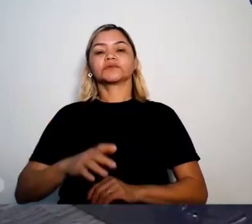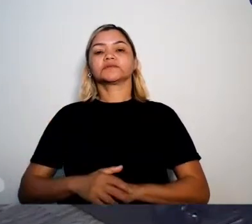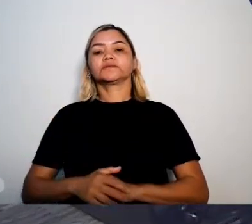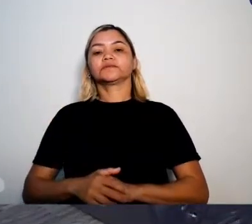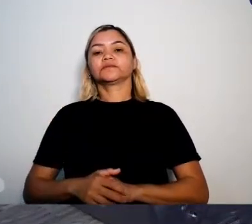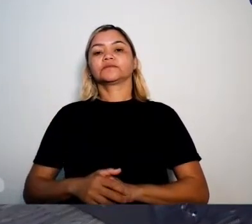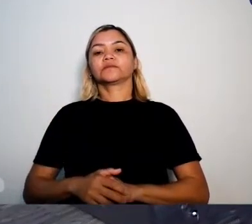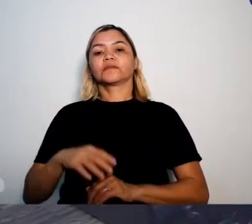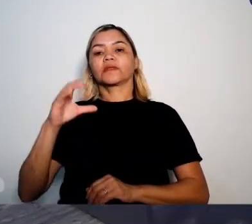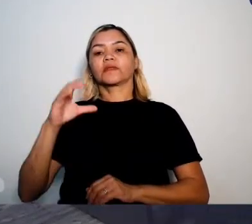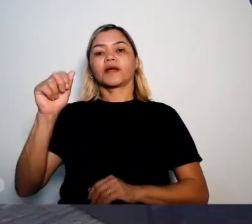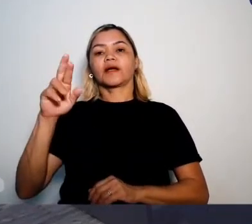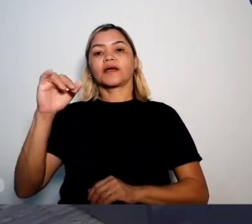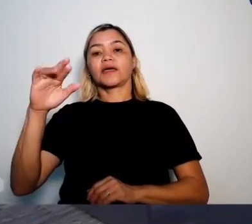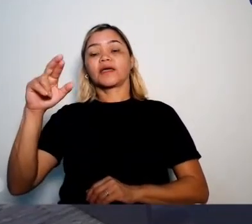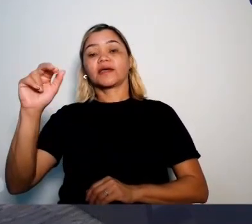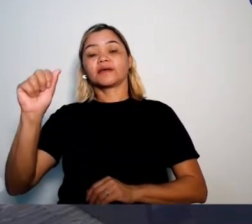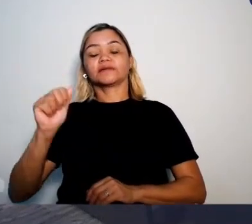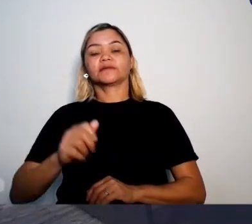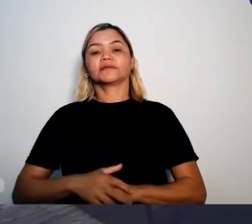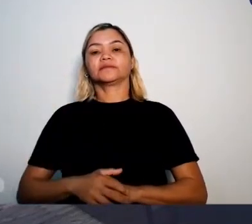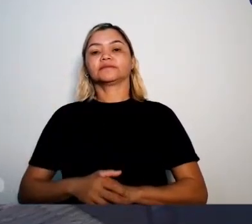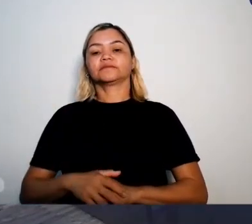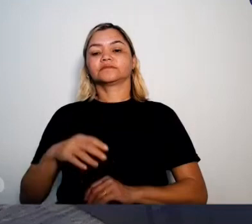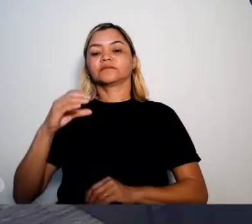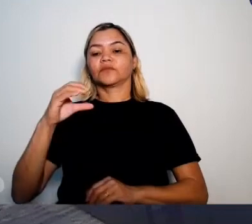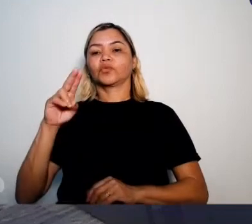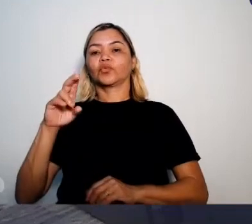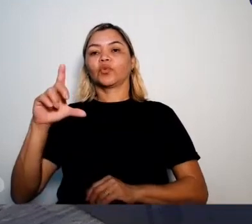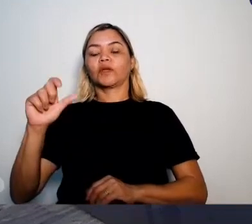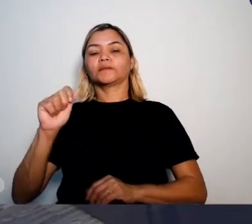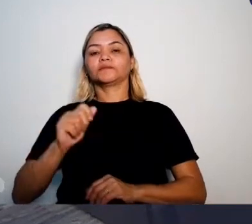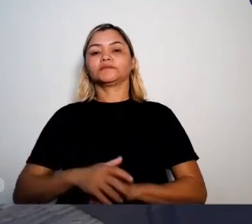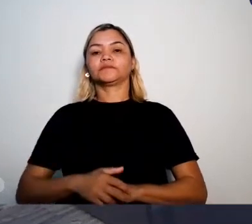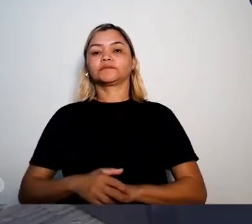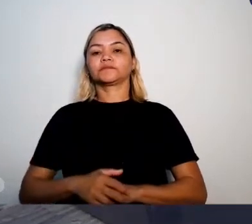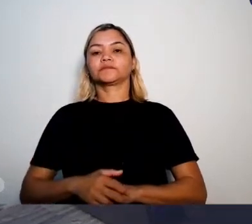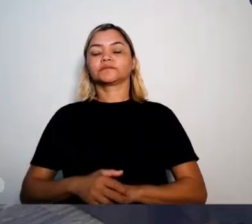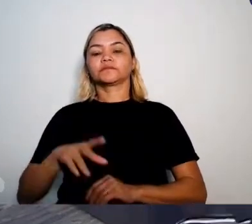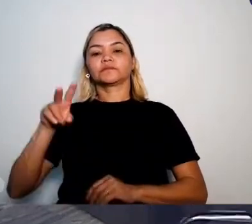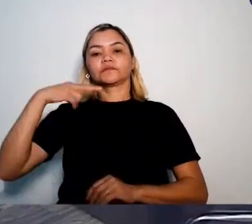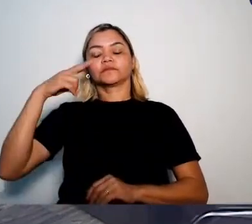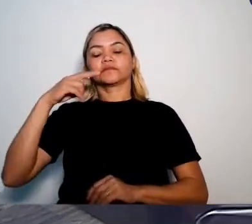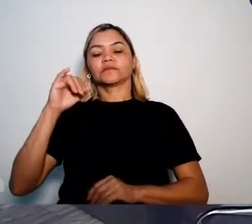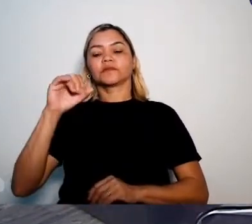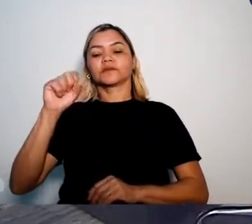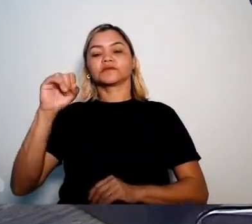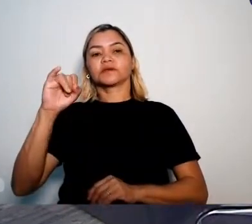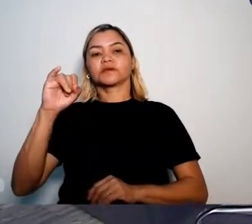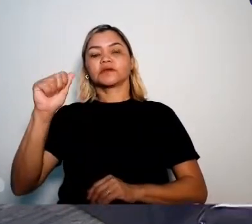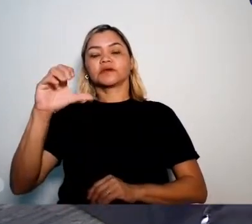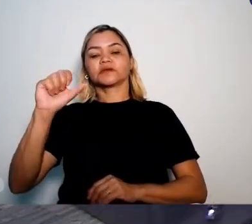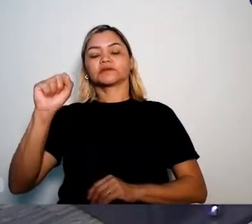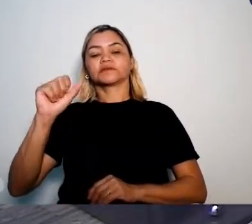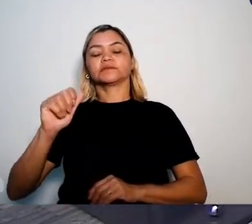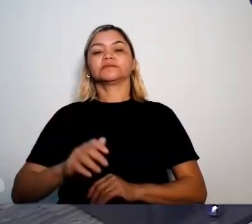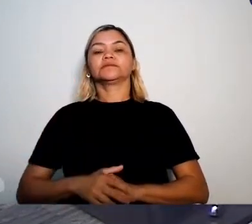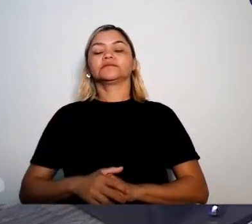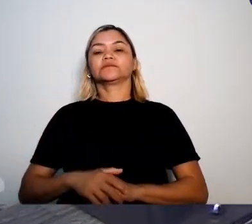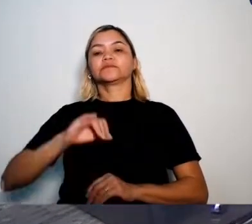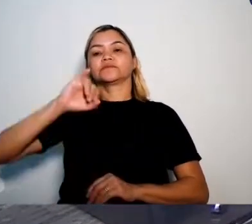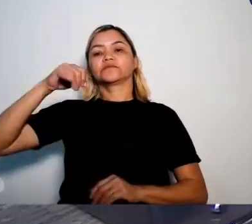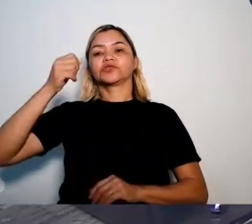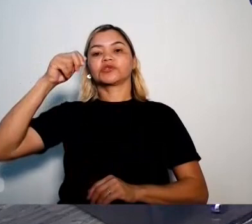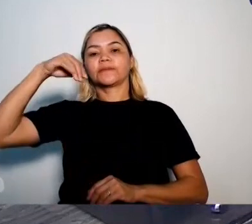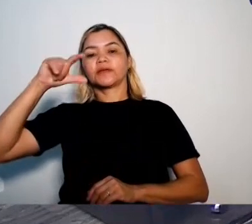Vereador Carreira. Presente. Vereador Kula. Presente. Vereador Isaías Colino. Presente. Vereadora Jamila,